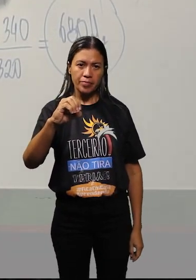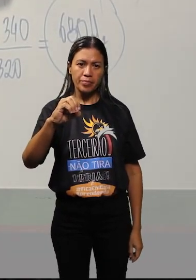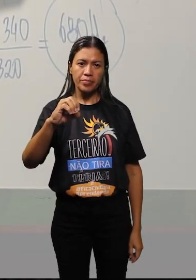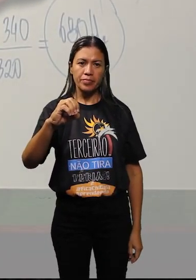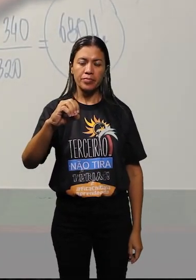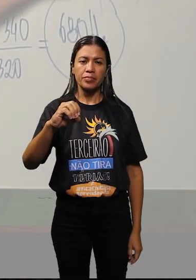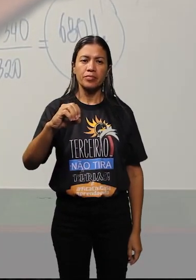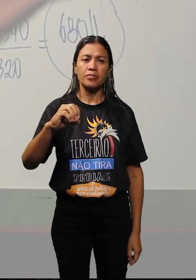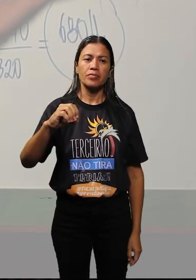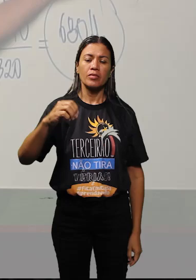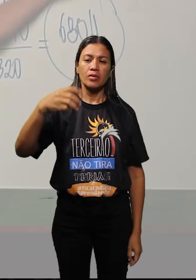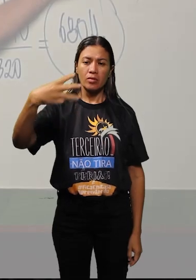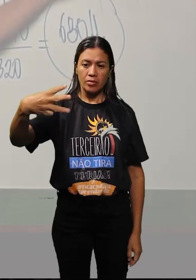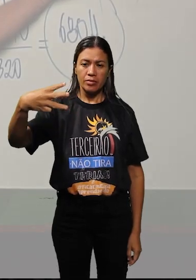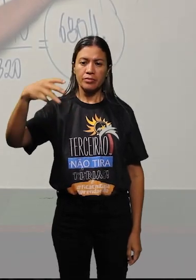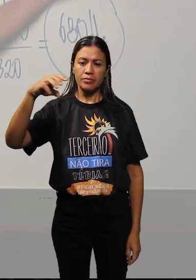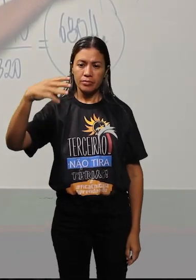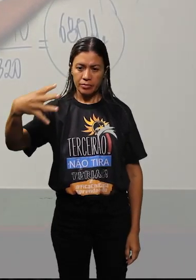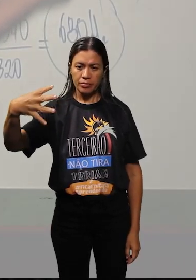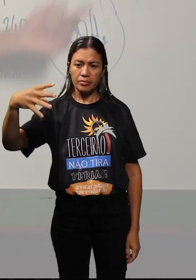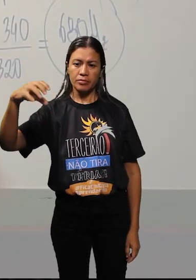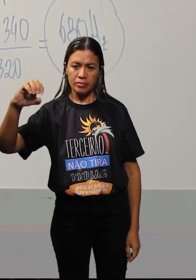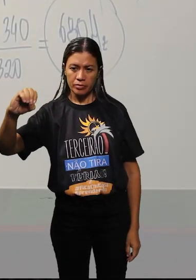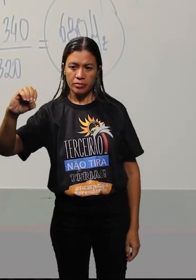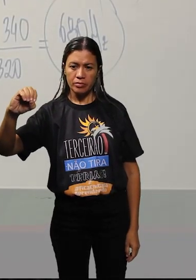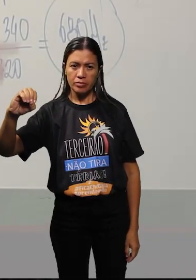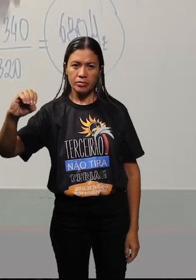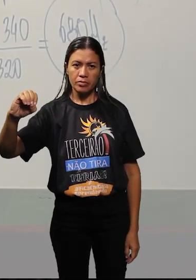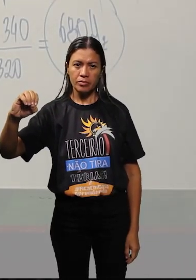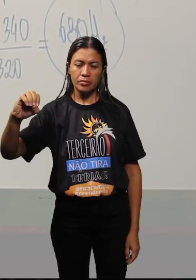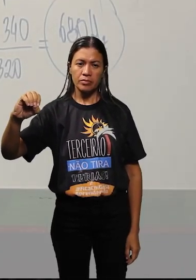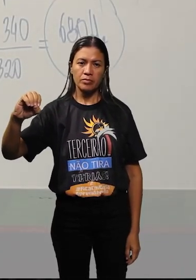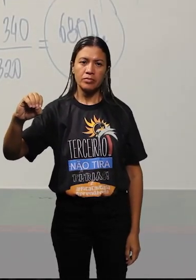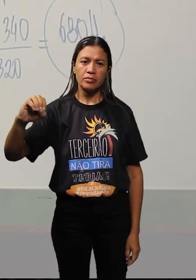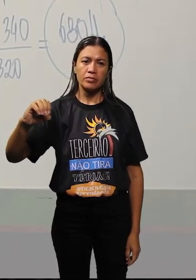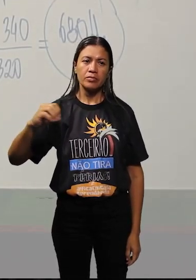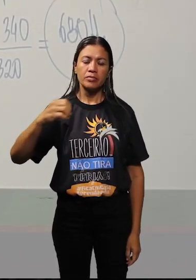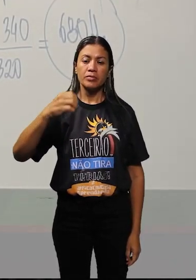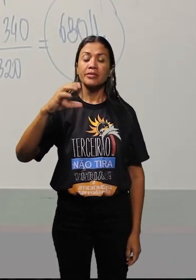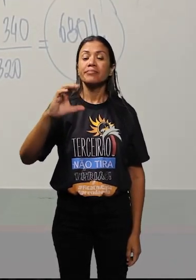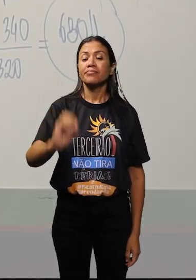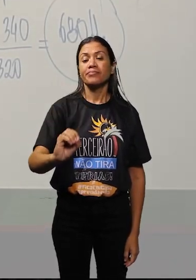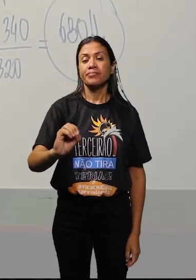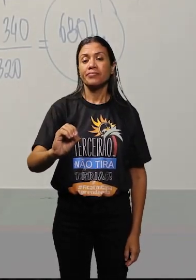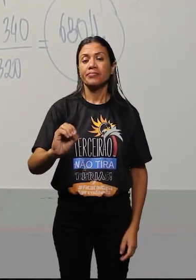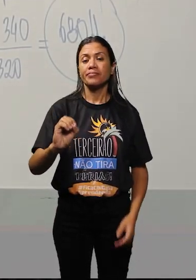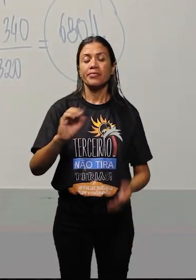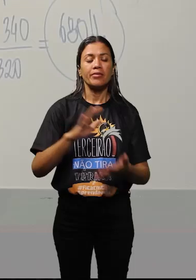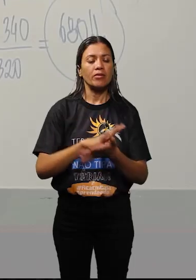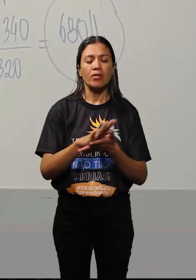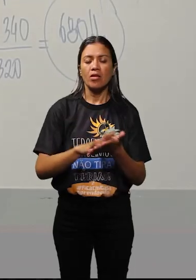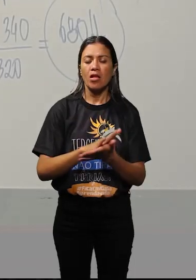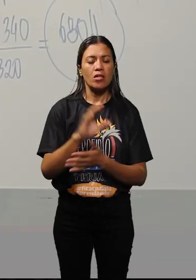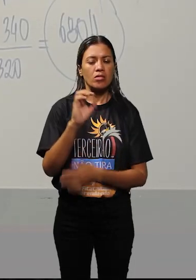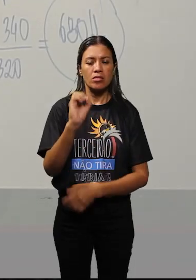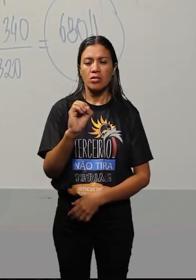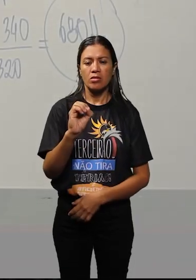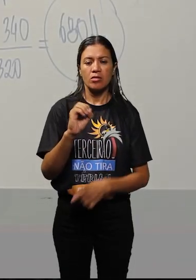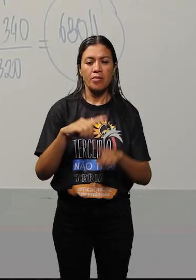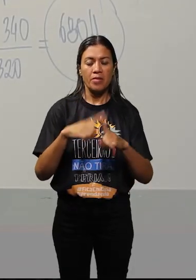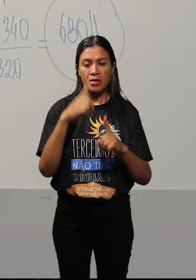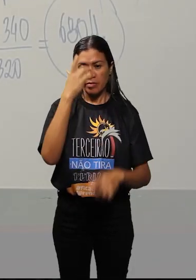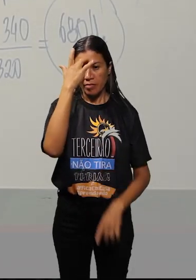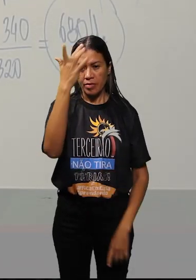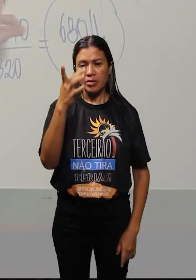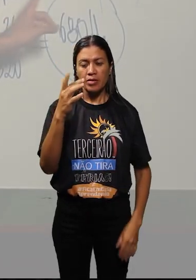cima, velocidade do som, 340. E velocidade do observador, 0. Então, não coloco nem mais nem menos, é 0, fica até mais